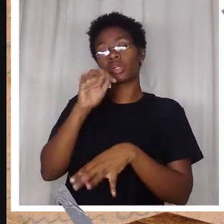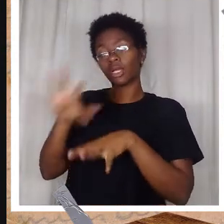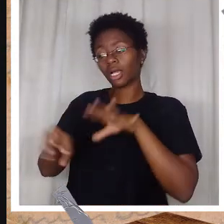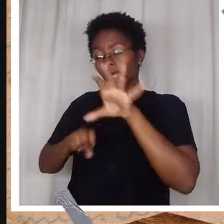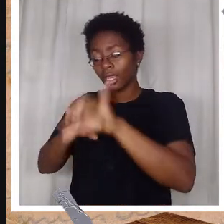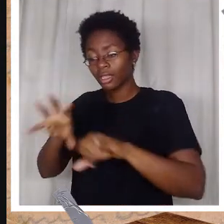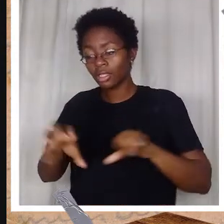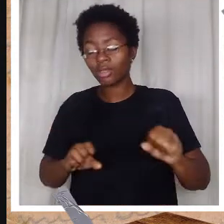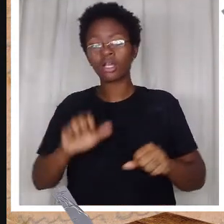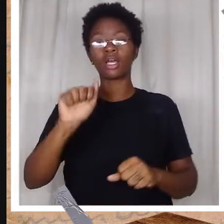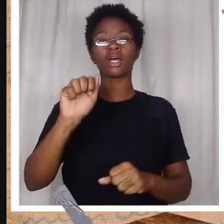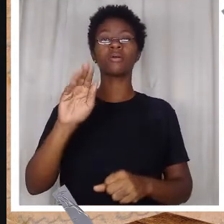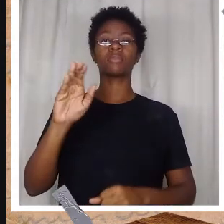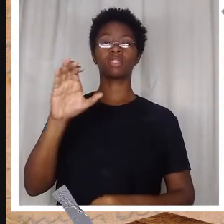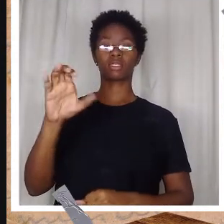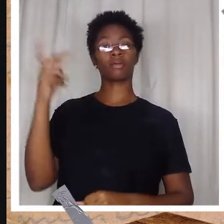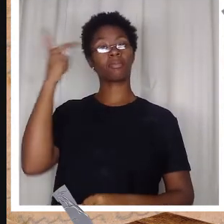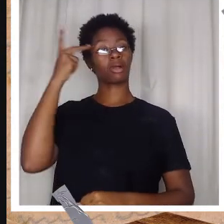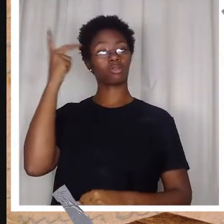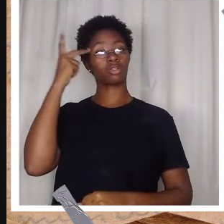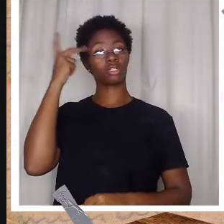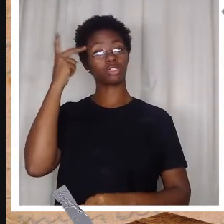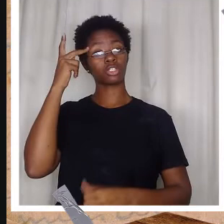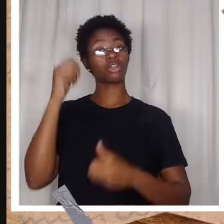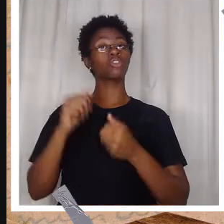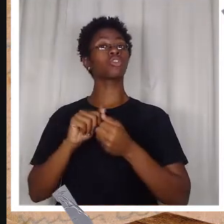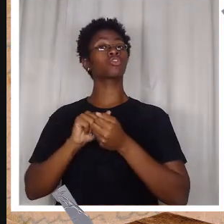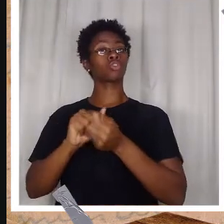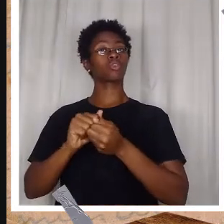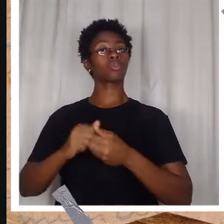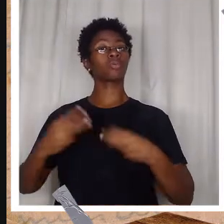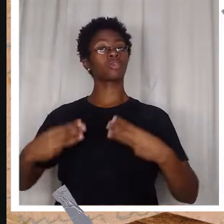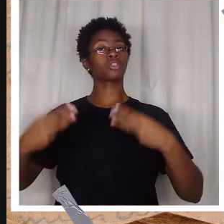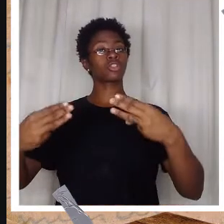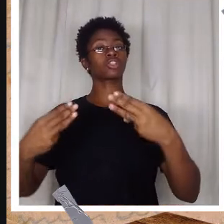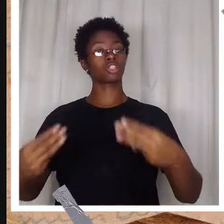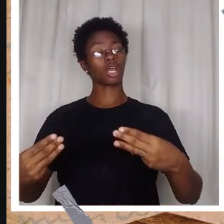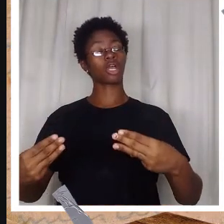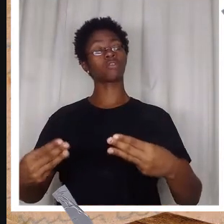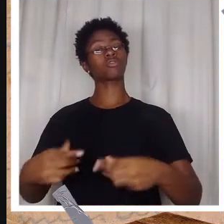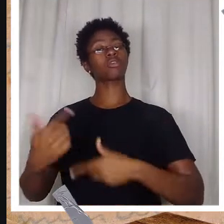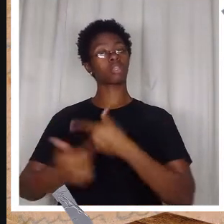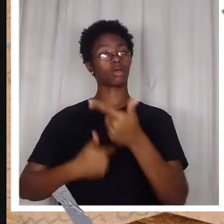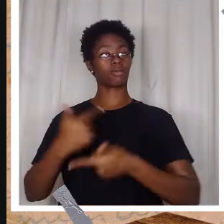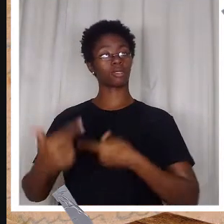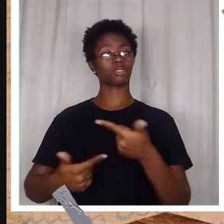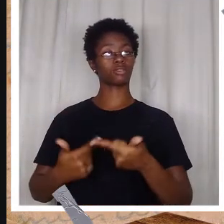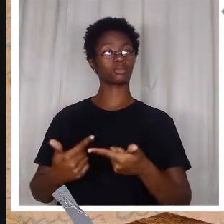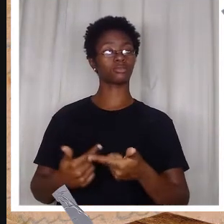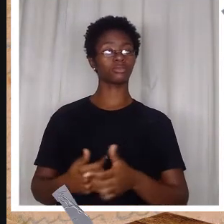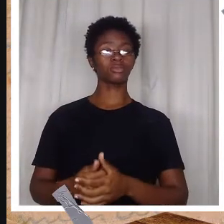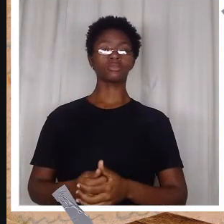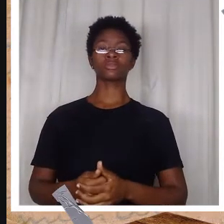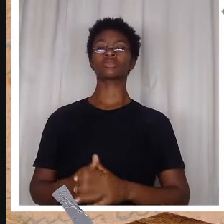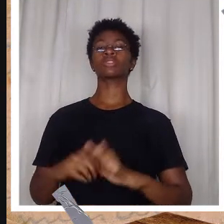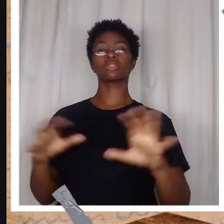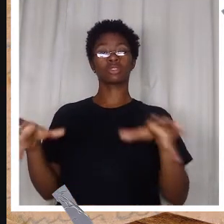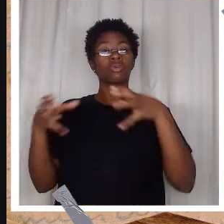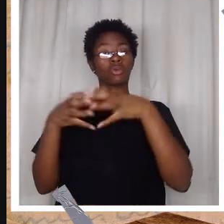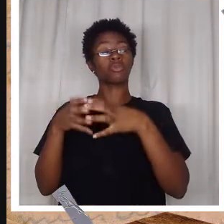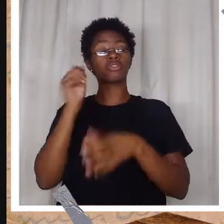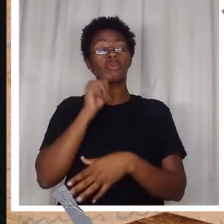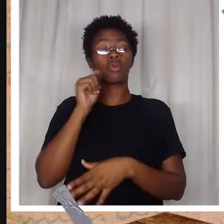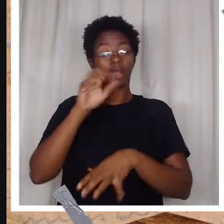intermédio da parceria com o Ministério Público do Trabalho. Esse grupo de mulheres catadoras nos é muito